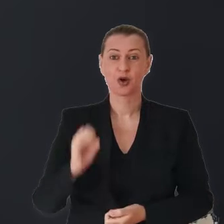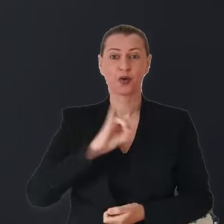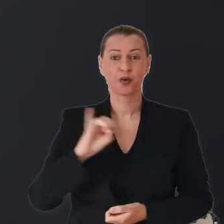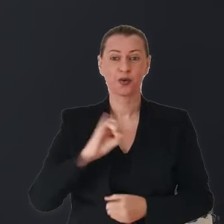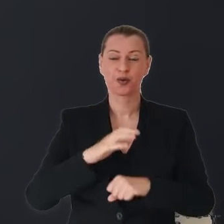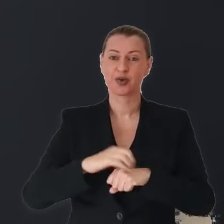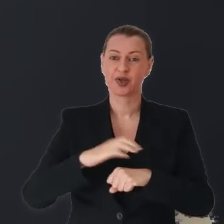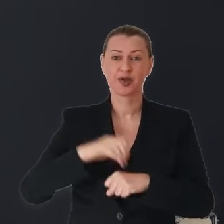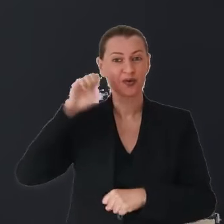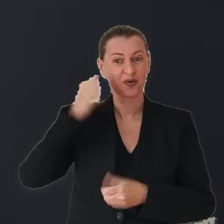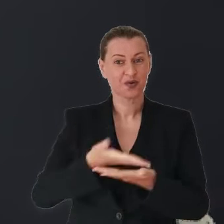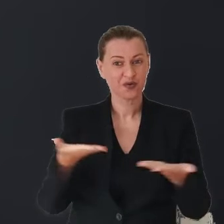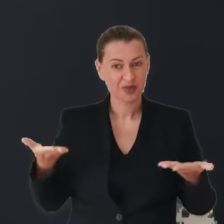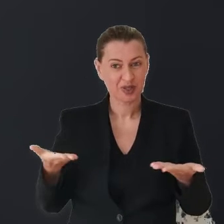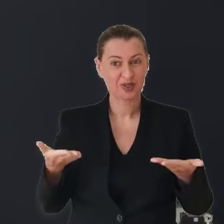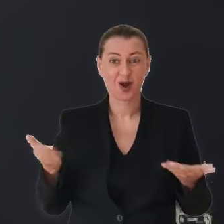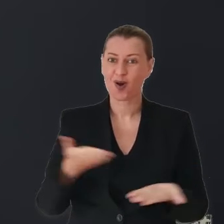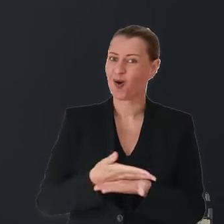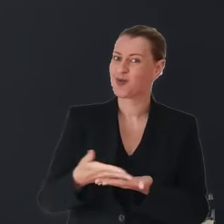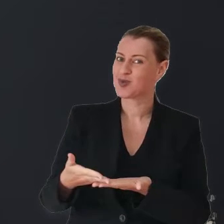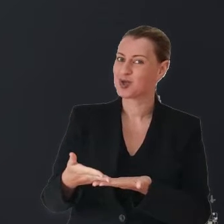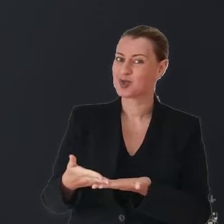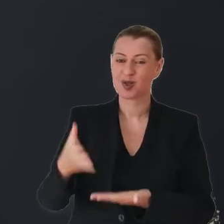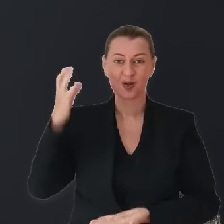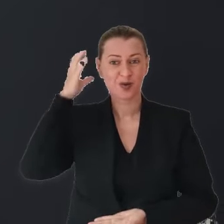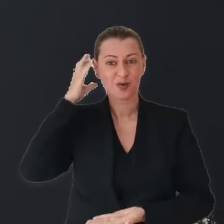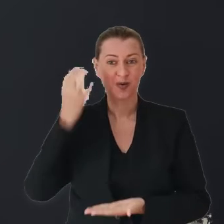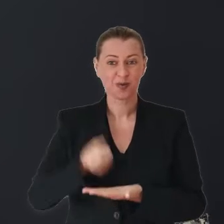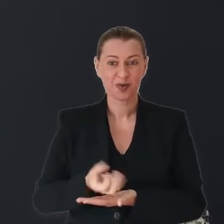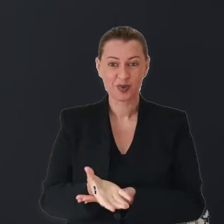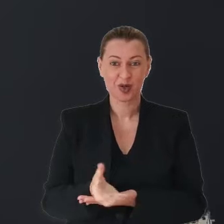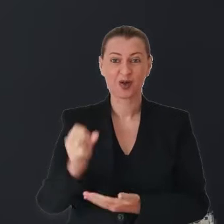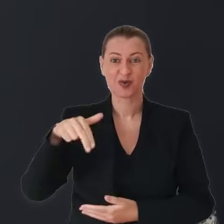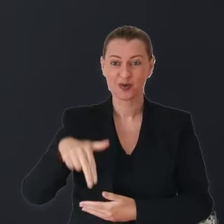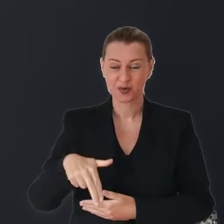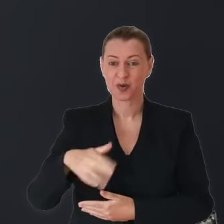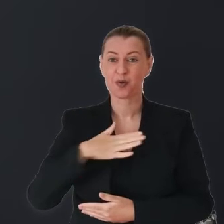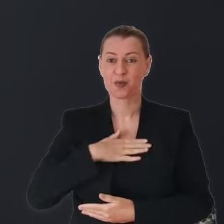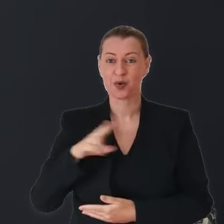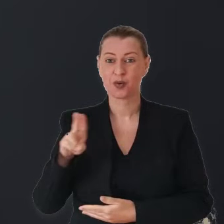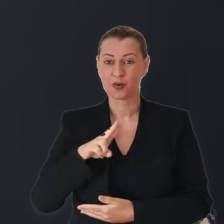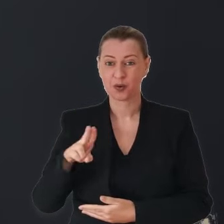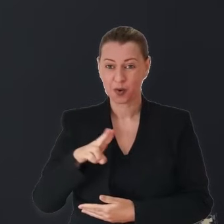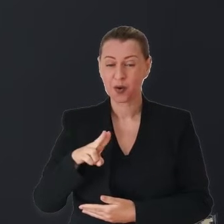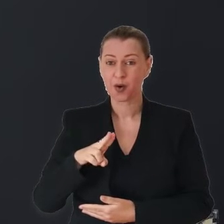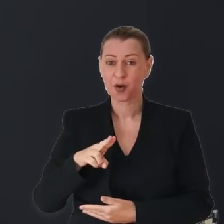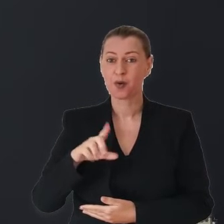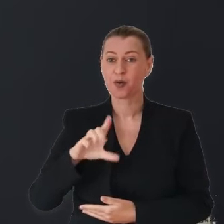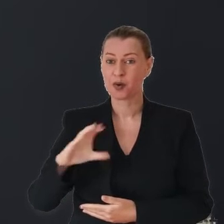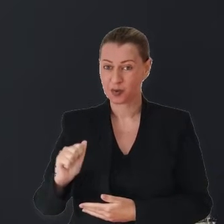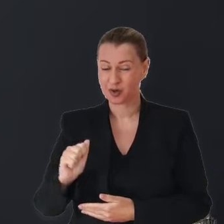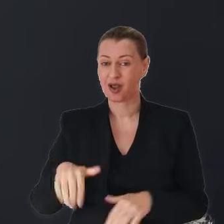Olá, queridos ouvintes, estamos começando mais um Podcast On. Meu nome é Gianluca Coimbra e estou acompanhado